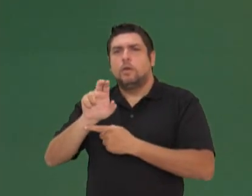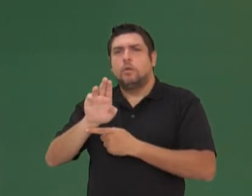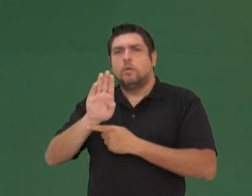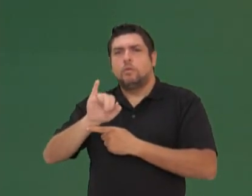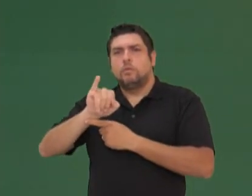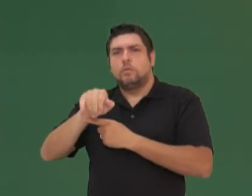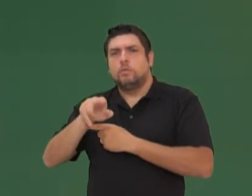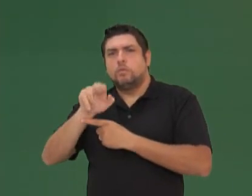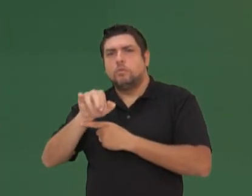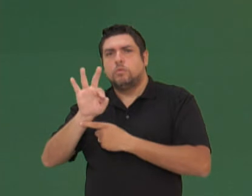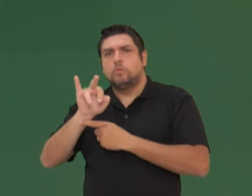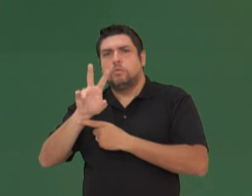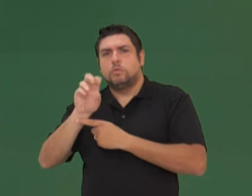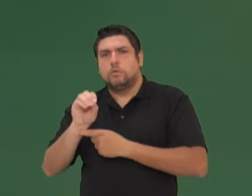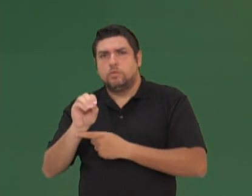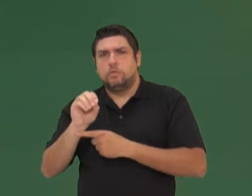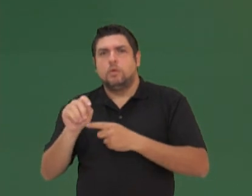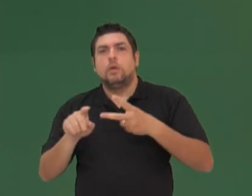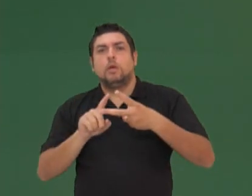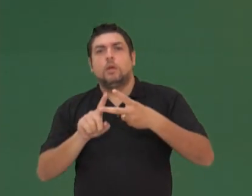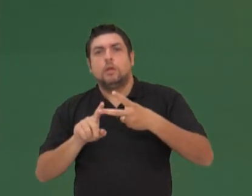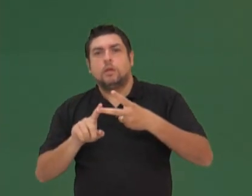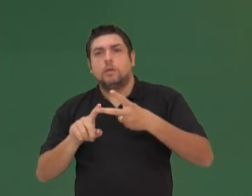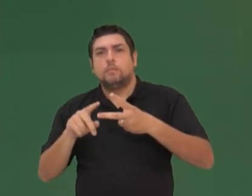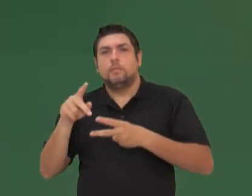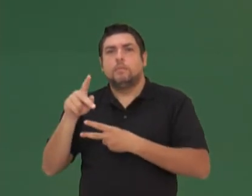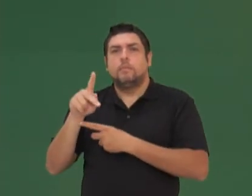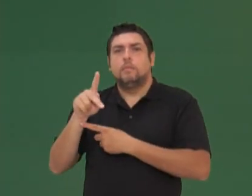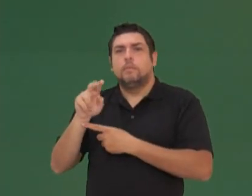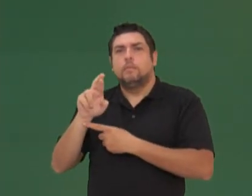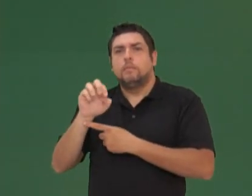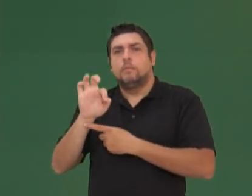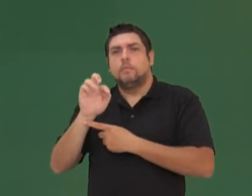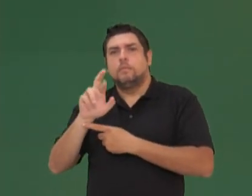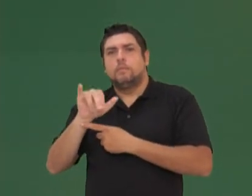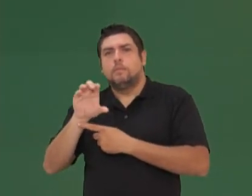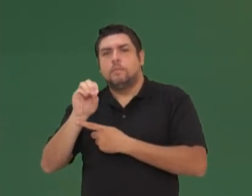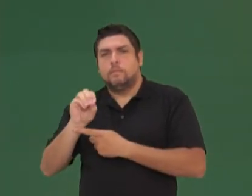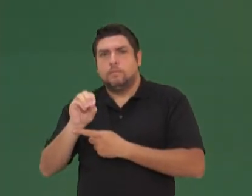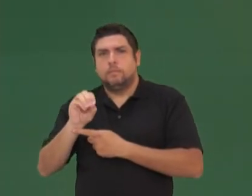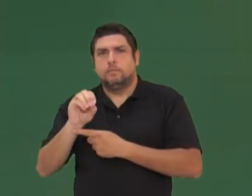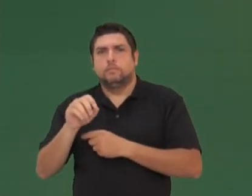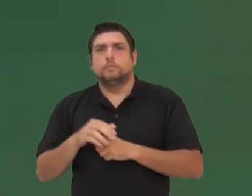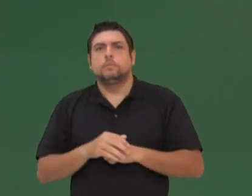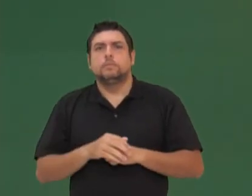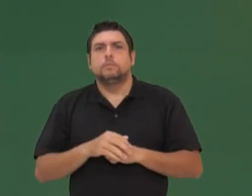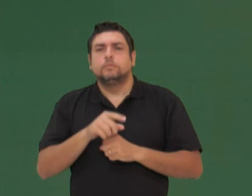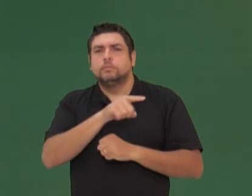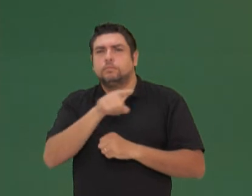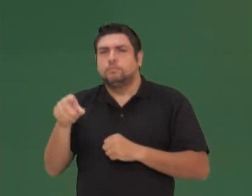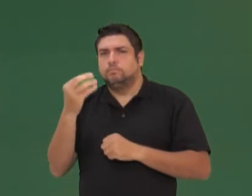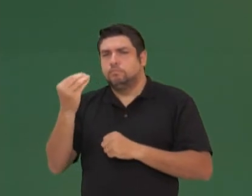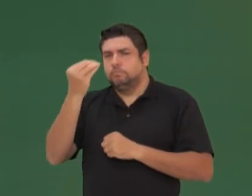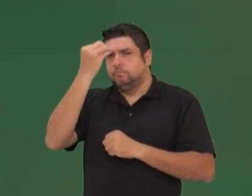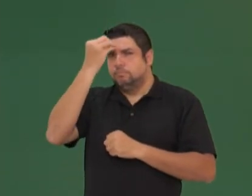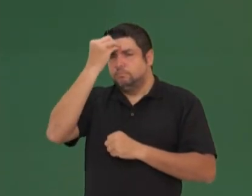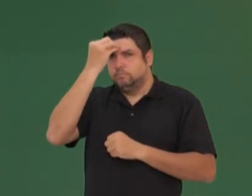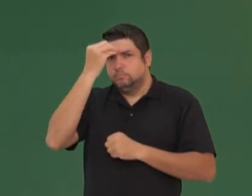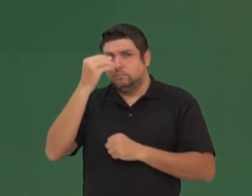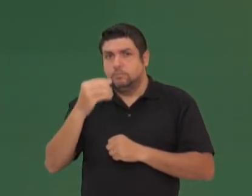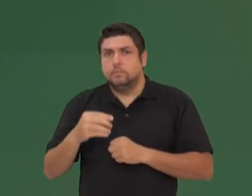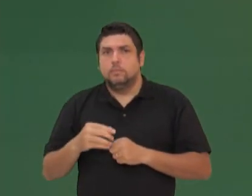verbal pretérito imperfecto, ¿sí? Então, os acordáis? Haz tus